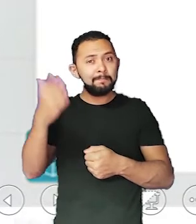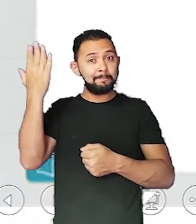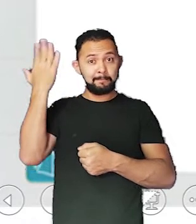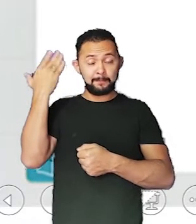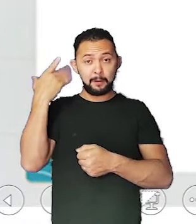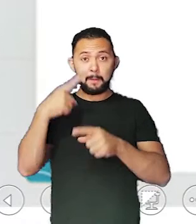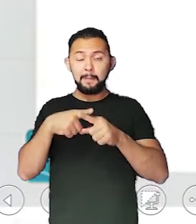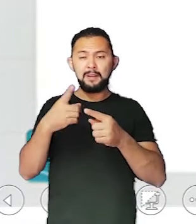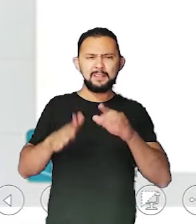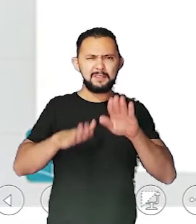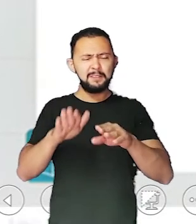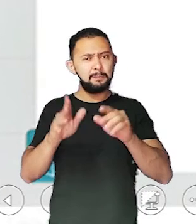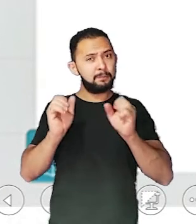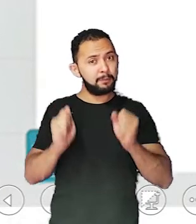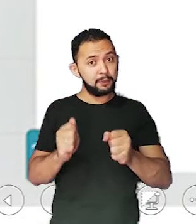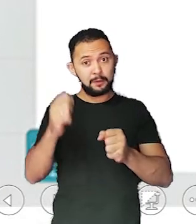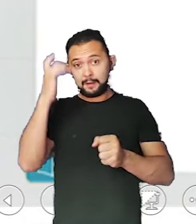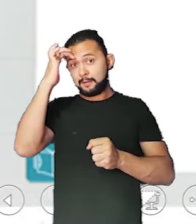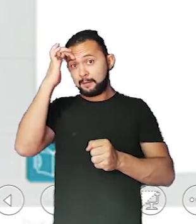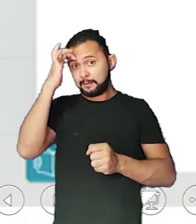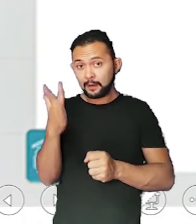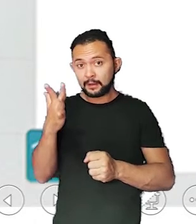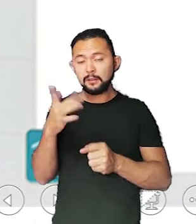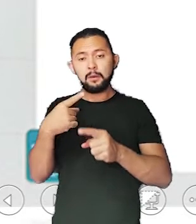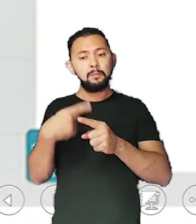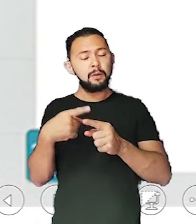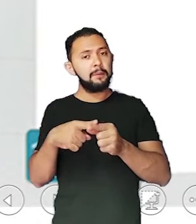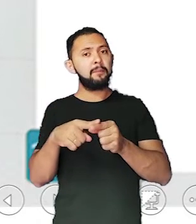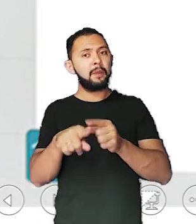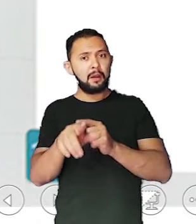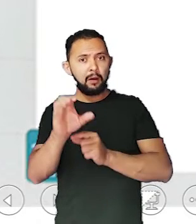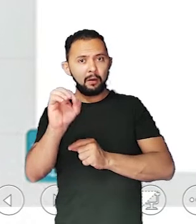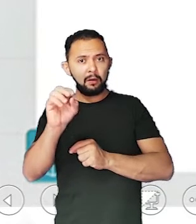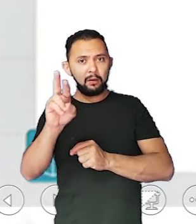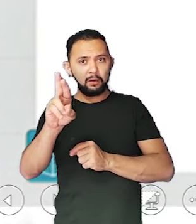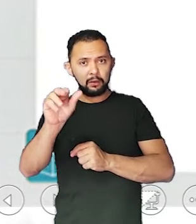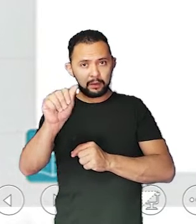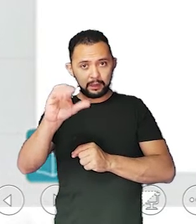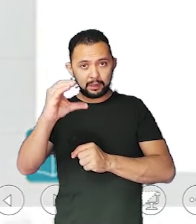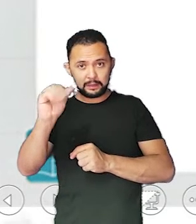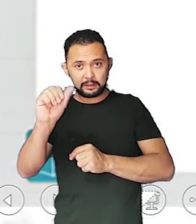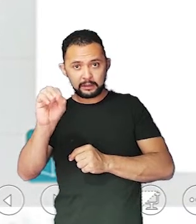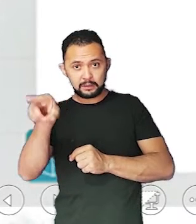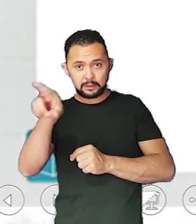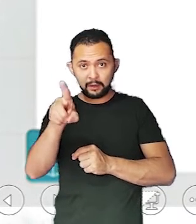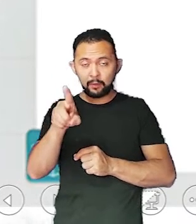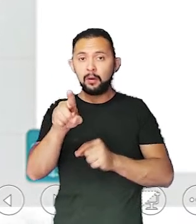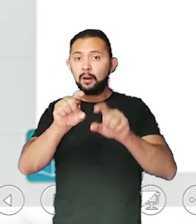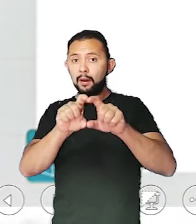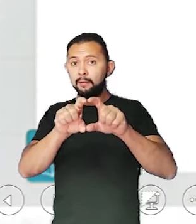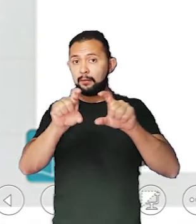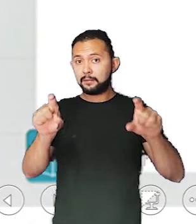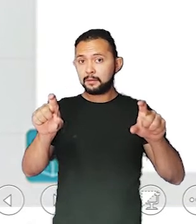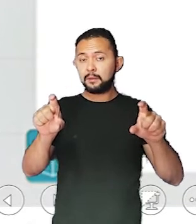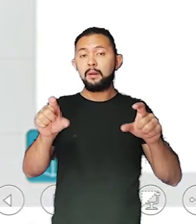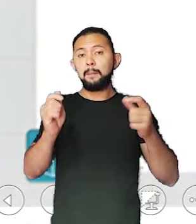não é tão complexo assim, certo? Quase todas as orações elas têm uma estrutura muito parecida. E como é que é o período composto, professor? O